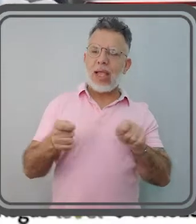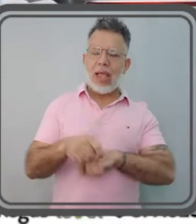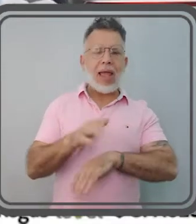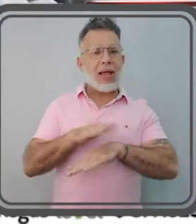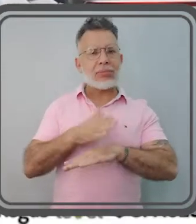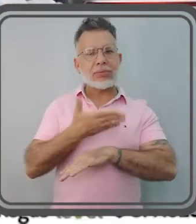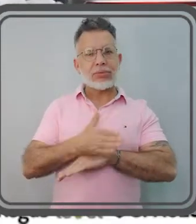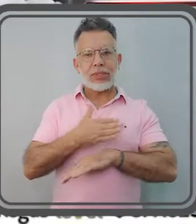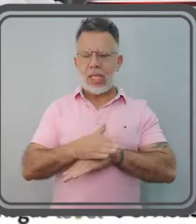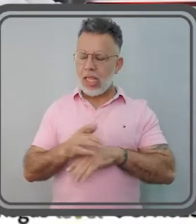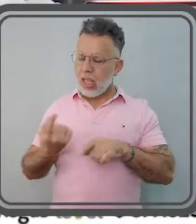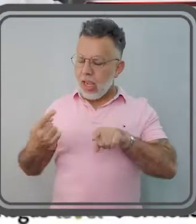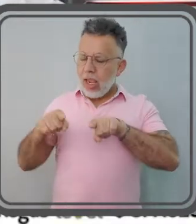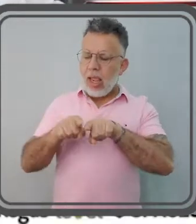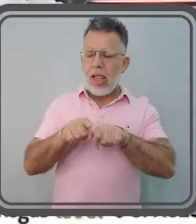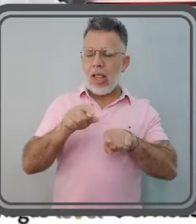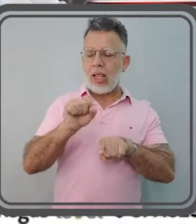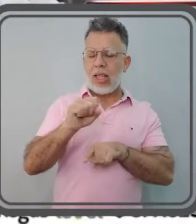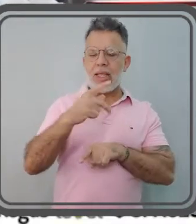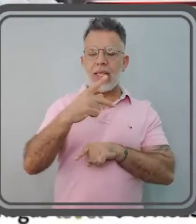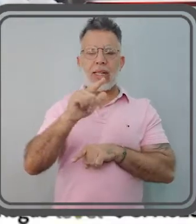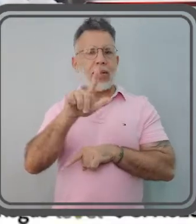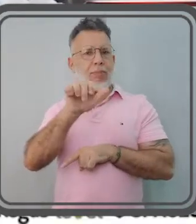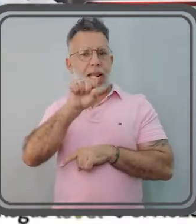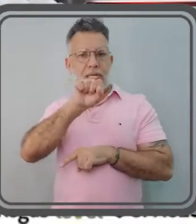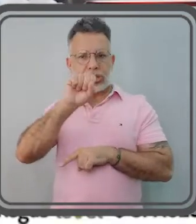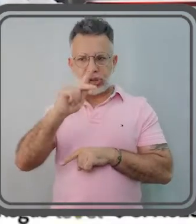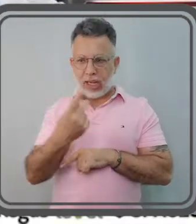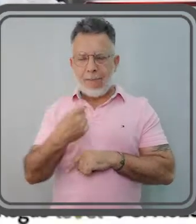para começar a empreender através desse modelo?